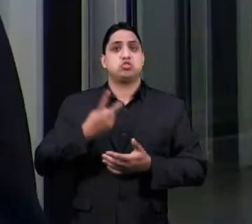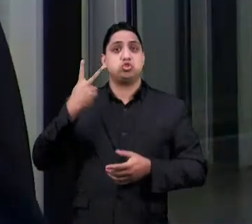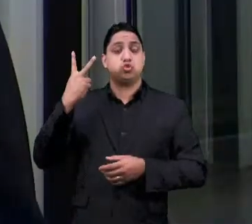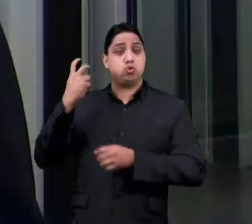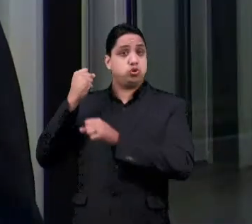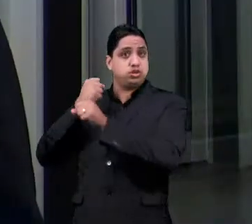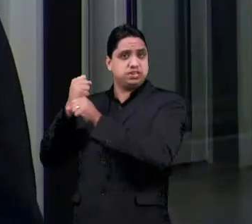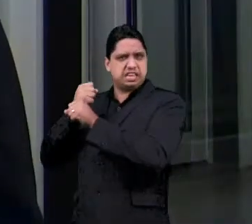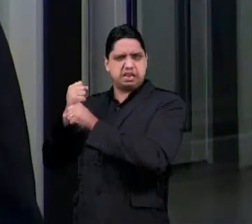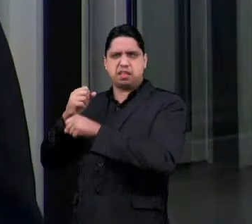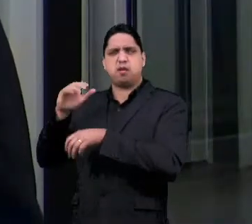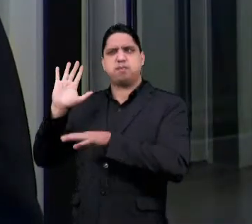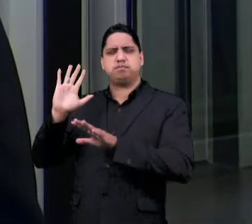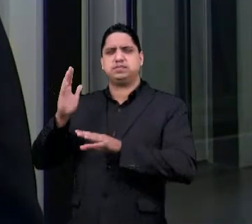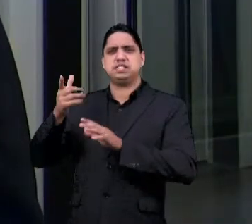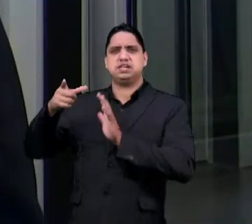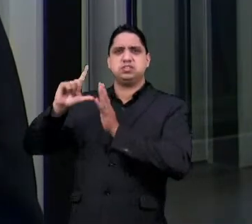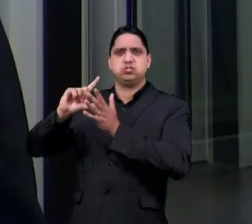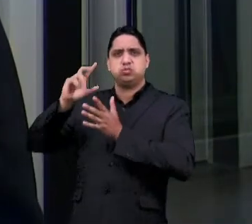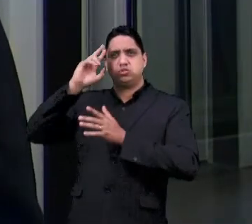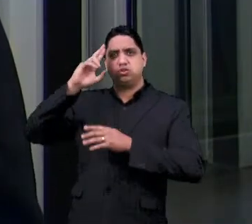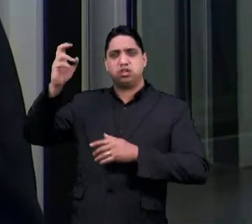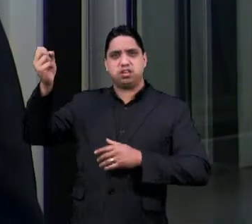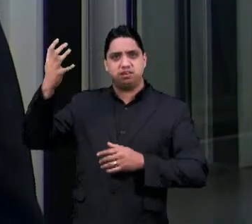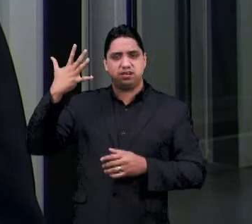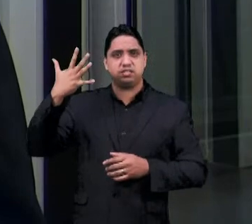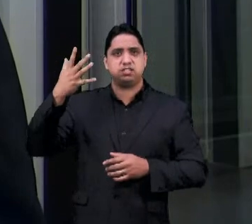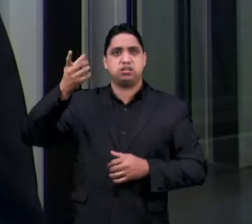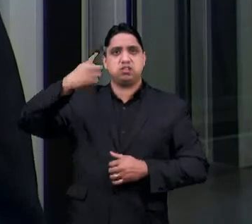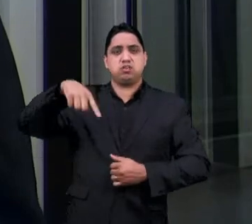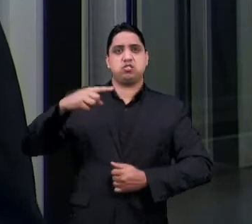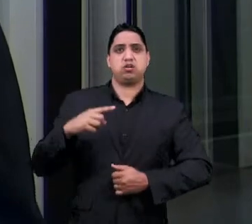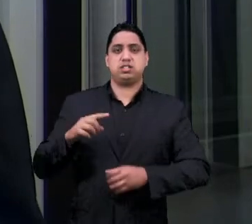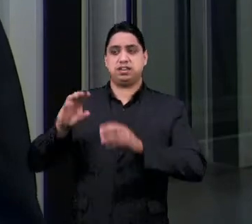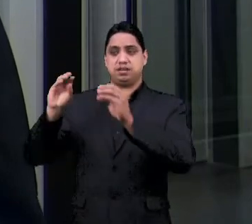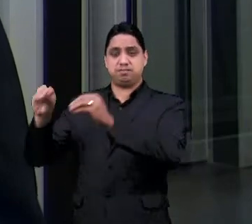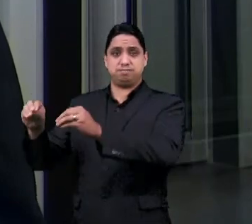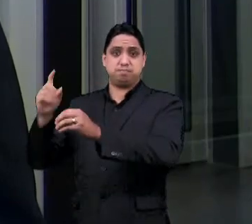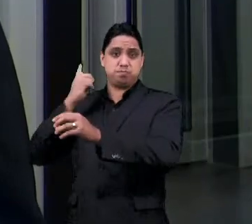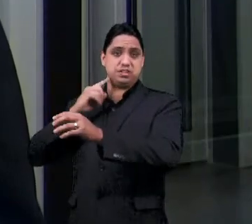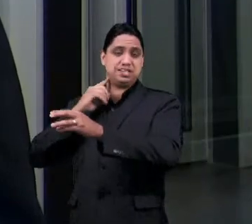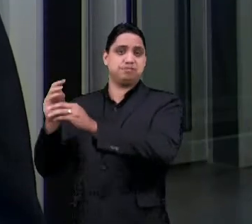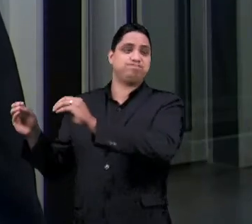atrás, um pouco mais antes, o senhor deu uma revelação que nós estaríamos saindo de Belo Horizonte.